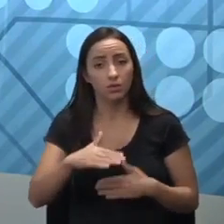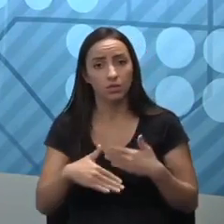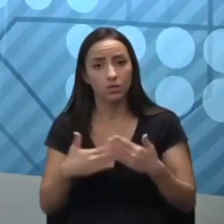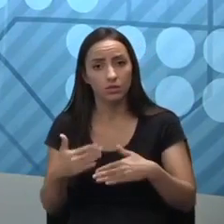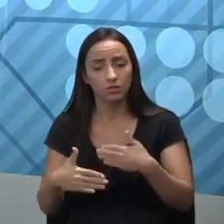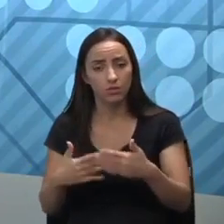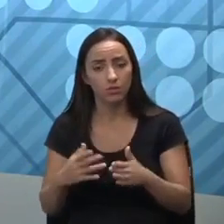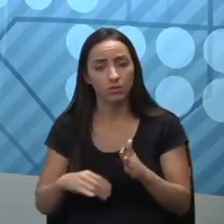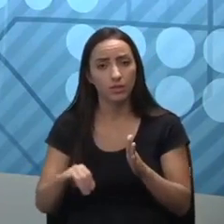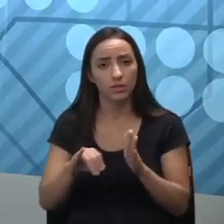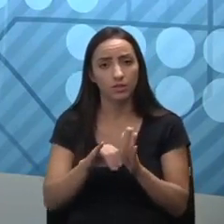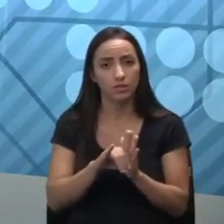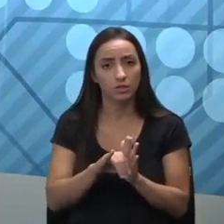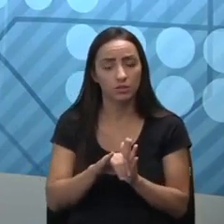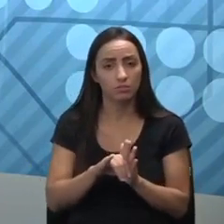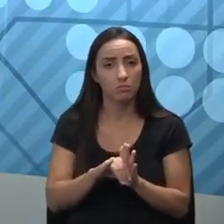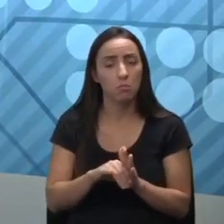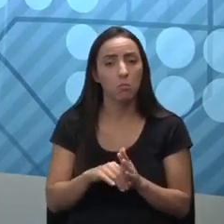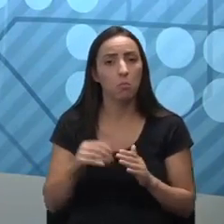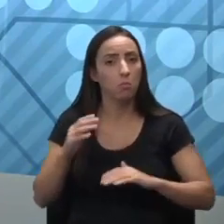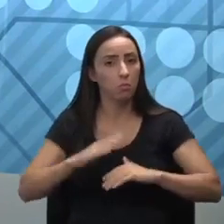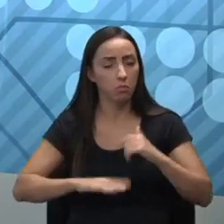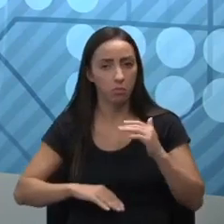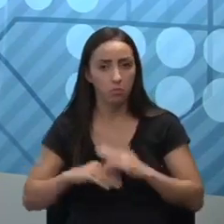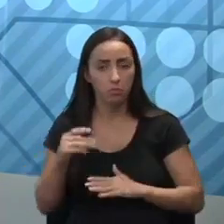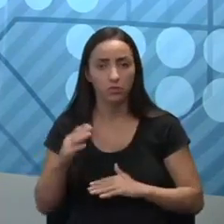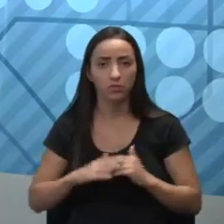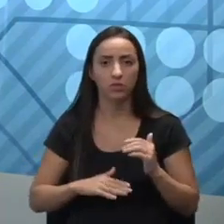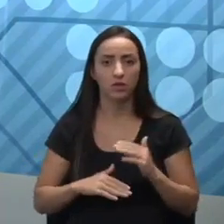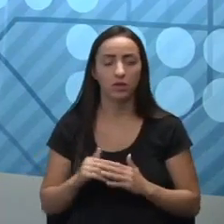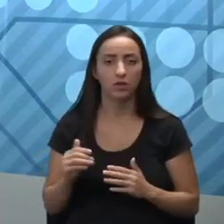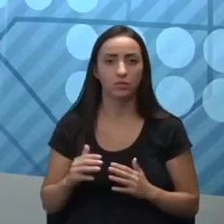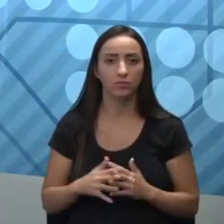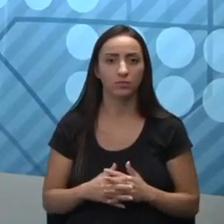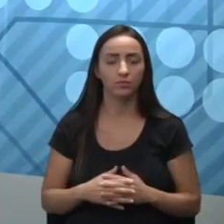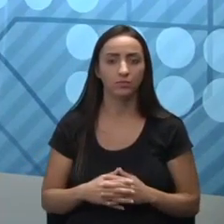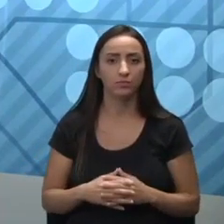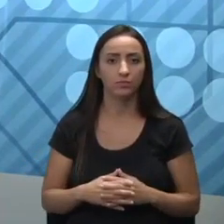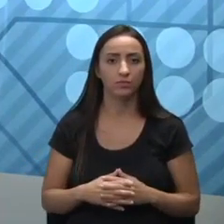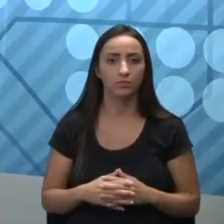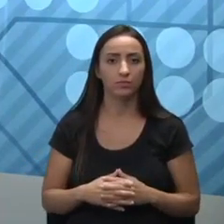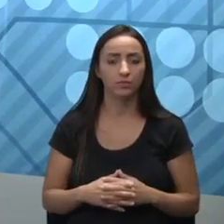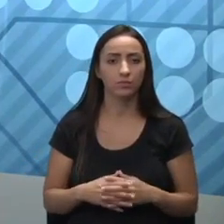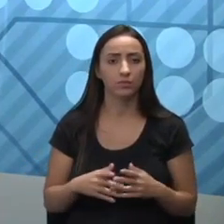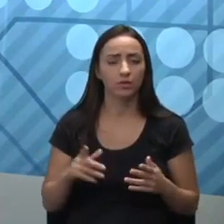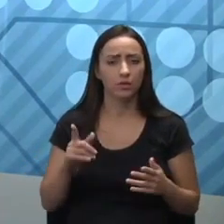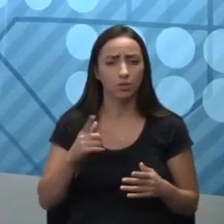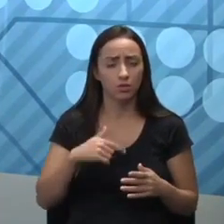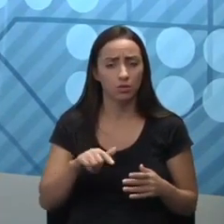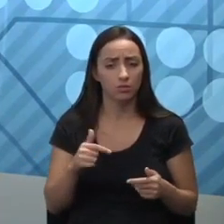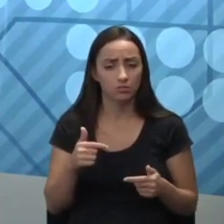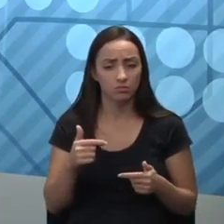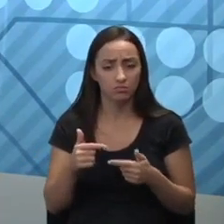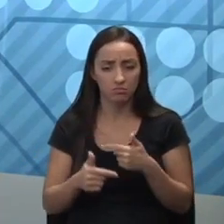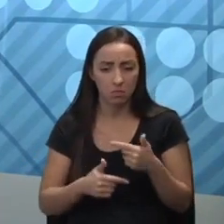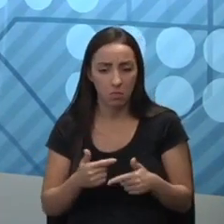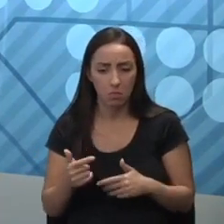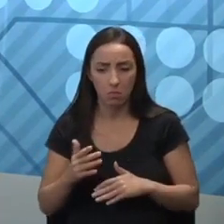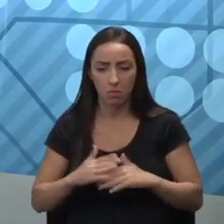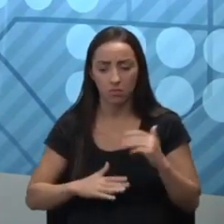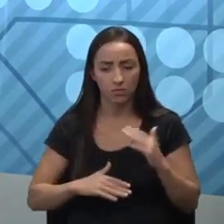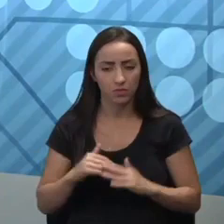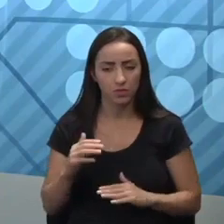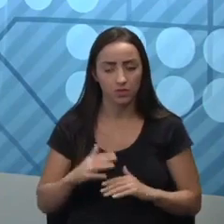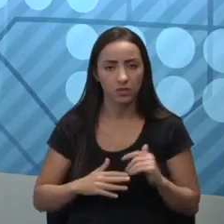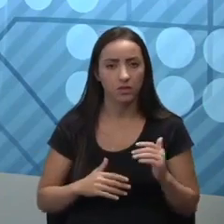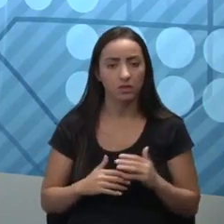desenvolvemos uma identidade profissional, né? A partir do momento em que nós exercemos então uma profissão, que